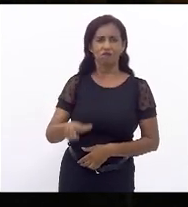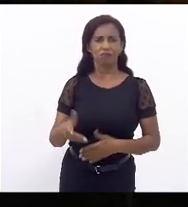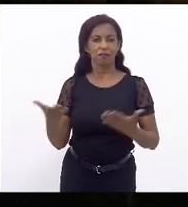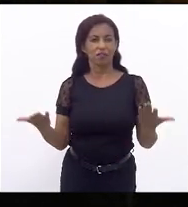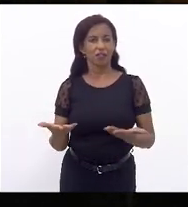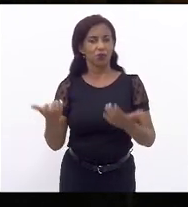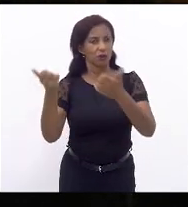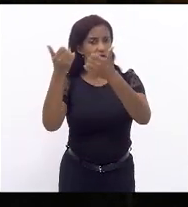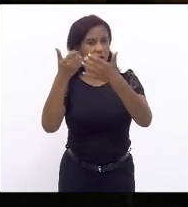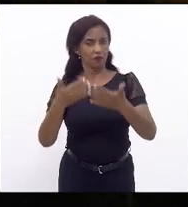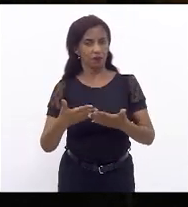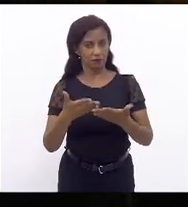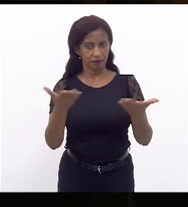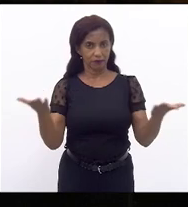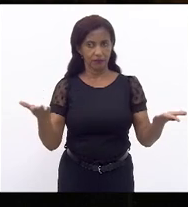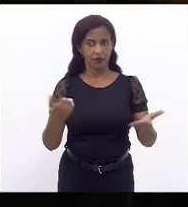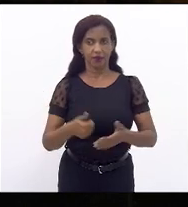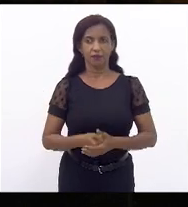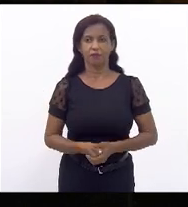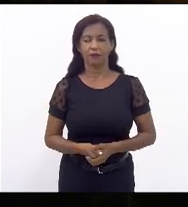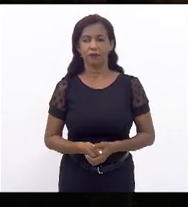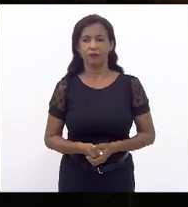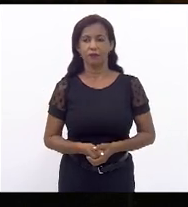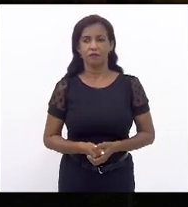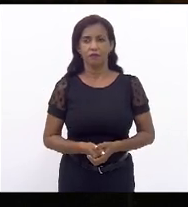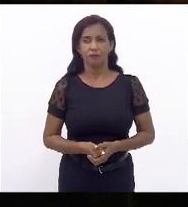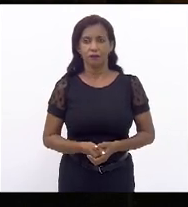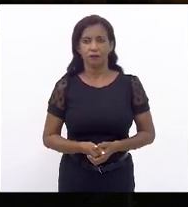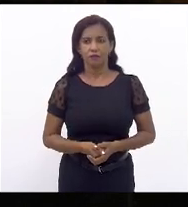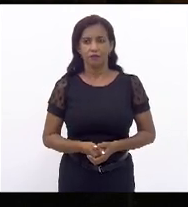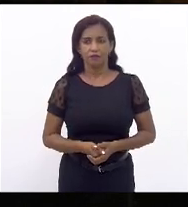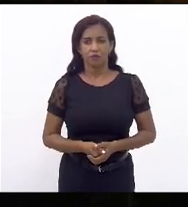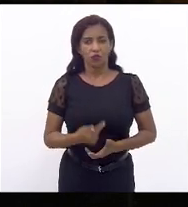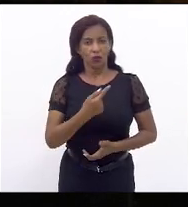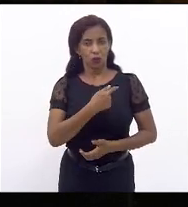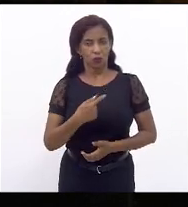queria esclarecer para todos vocês. O